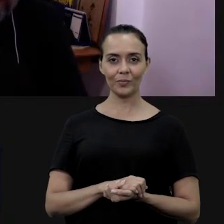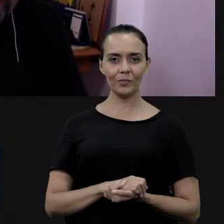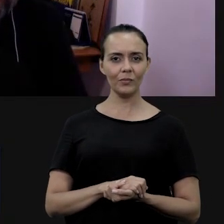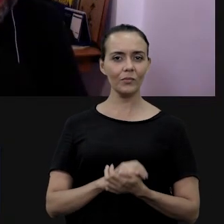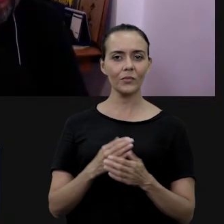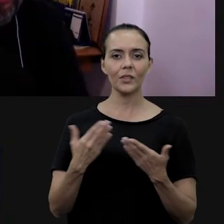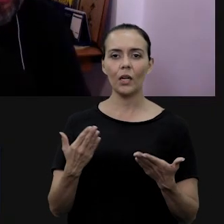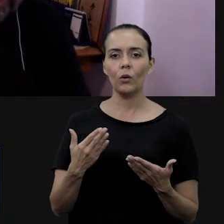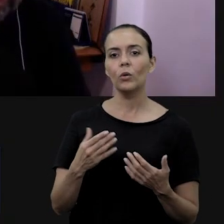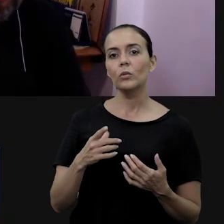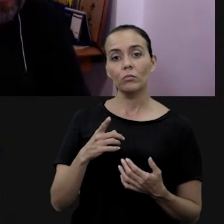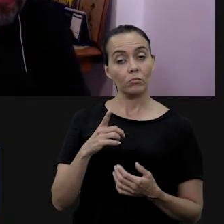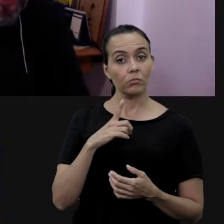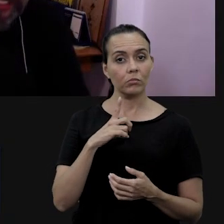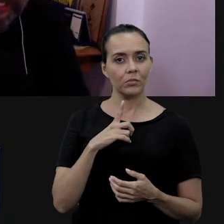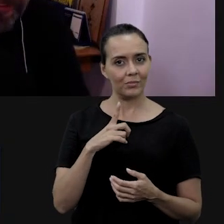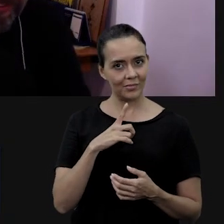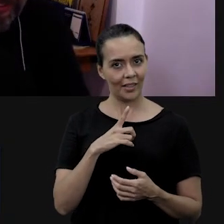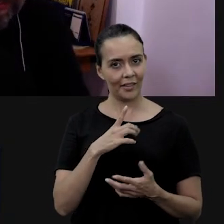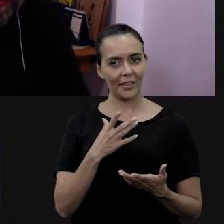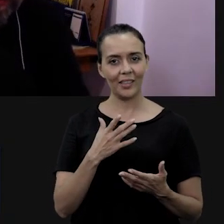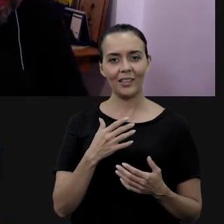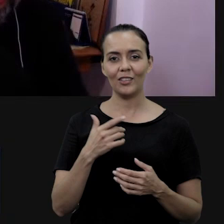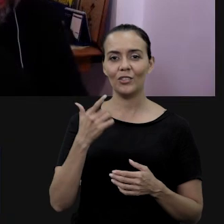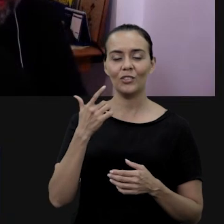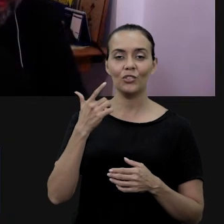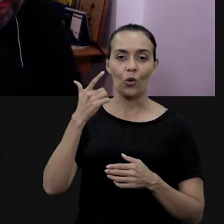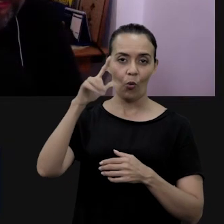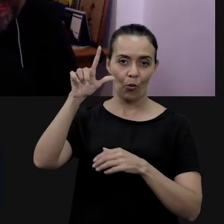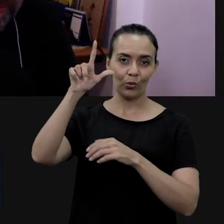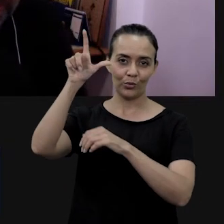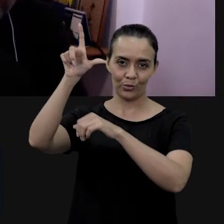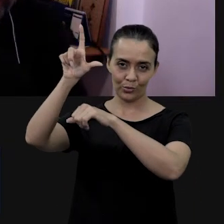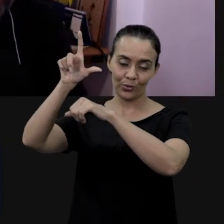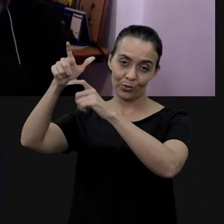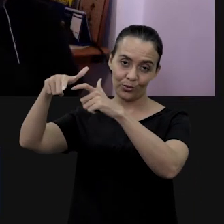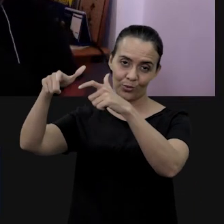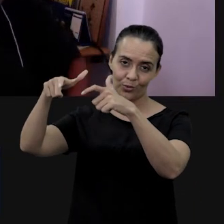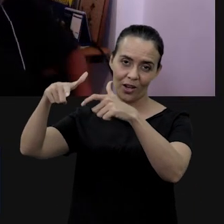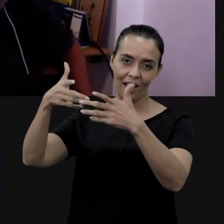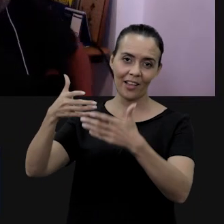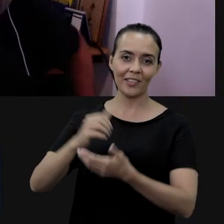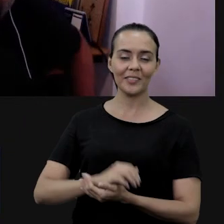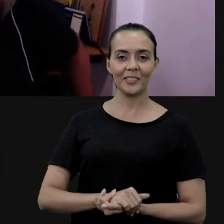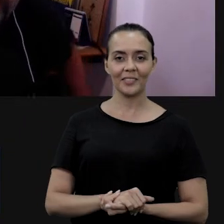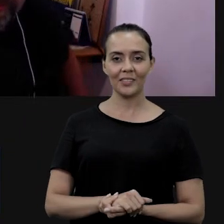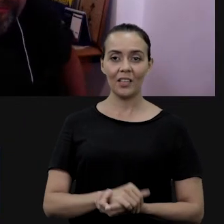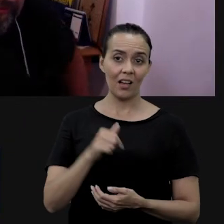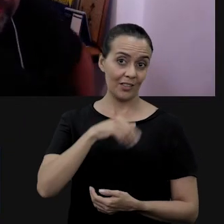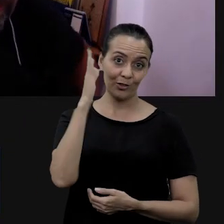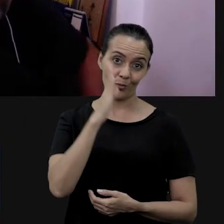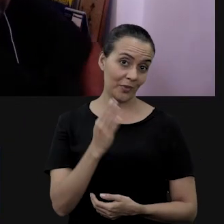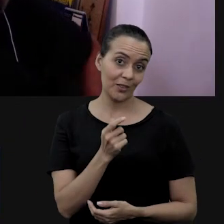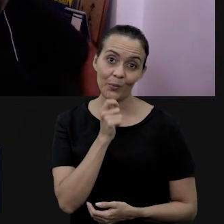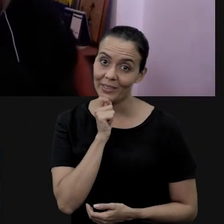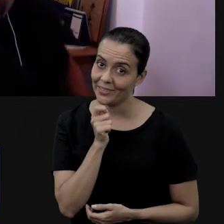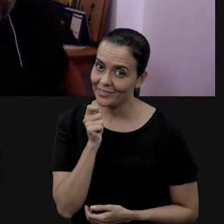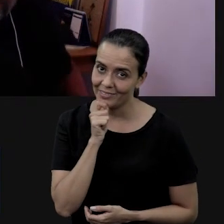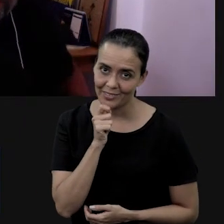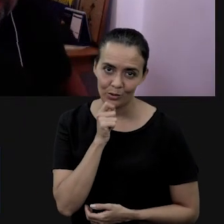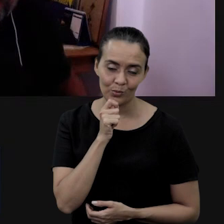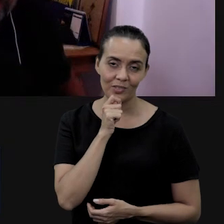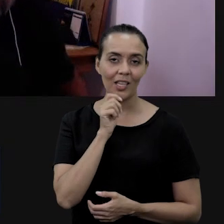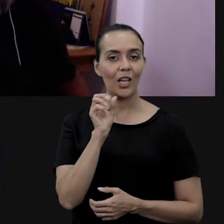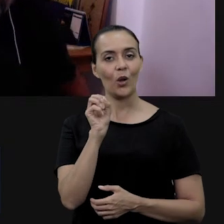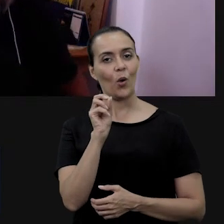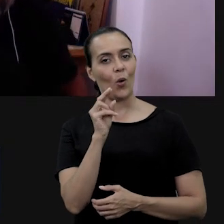geralmente são discos importados, né, que com sons de coisas que ou que não tem no Brasil também, ou coisas